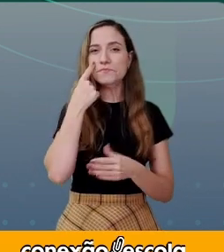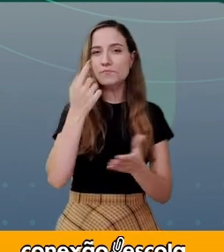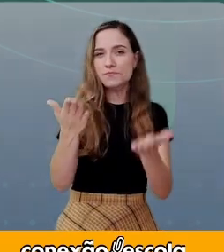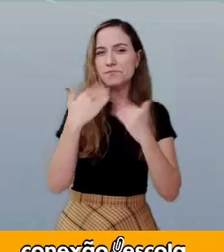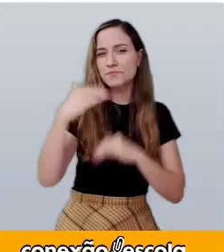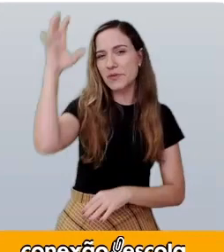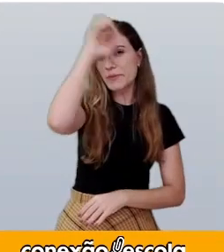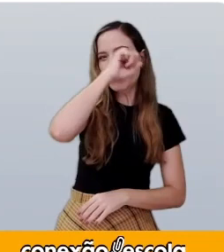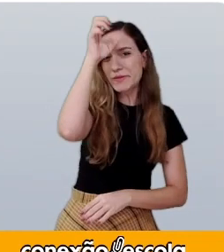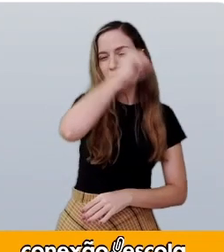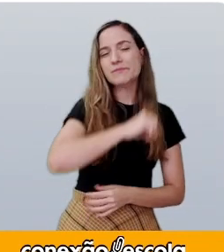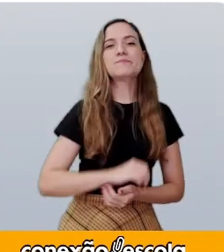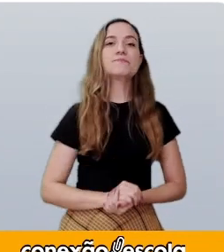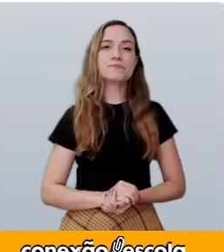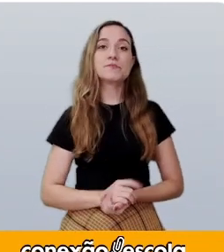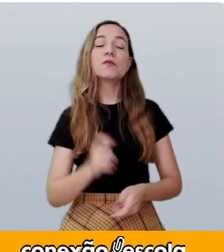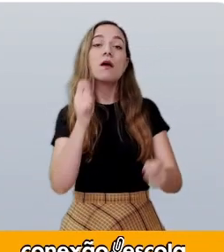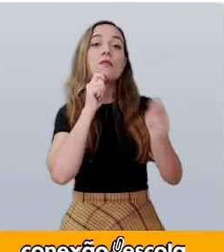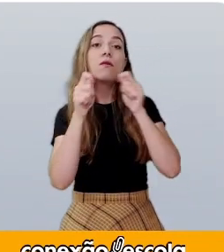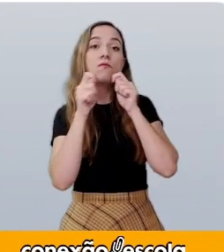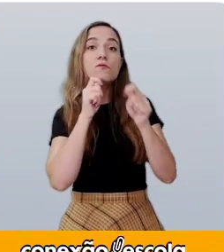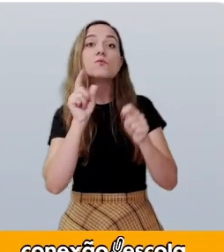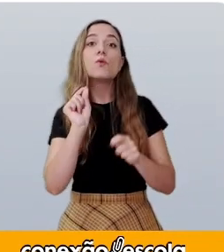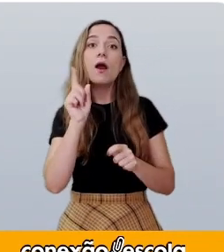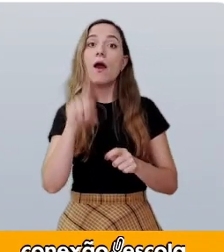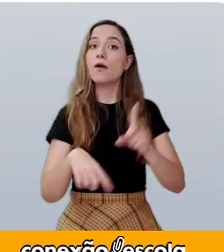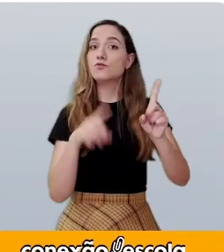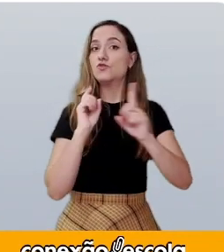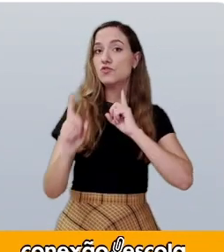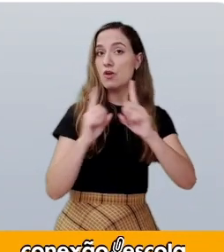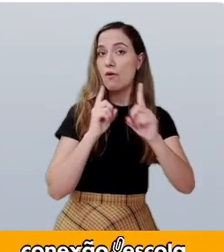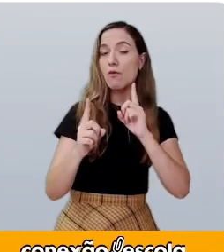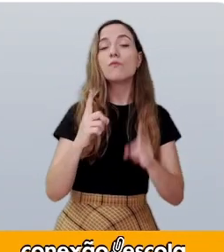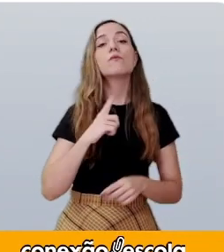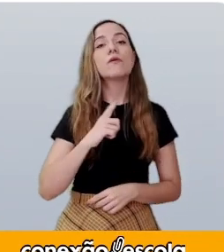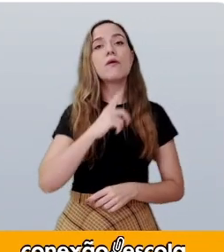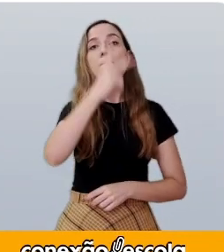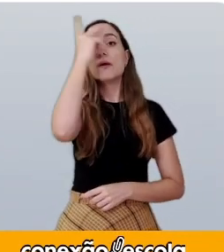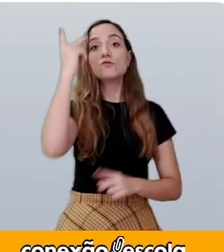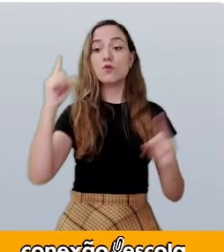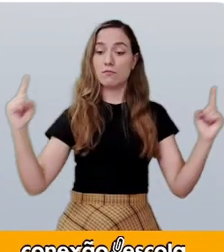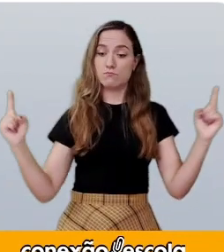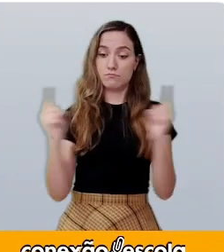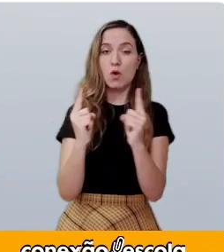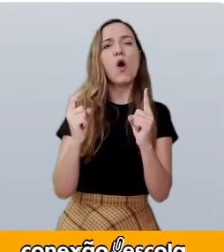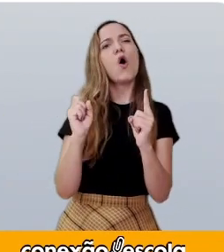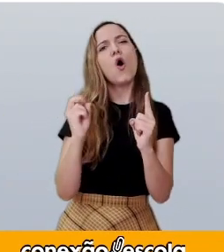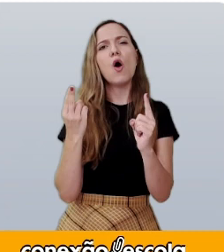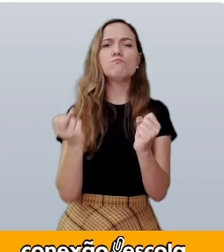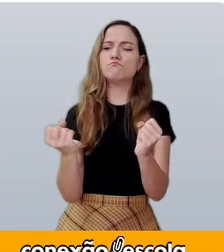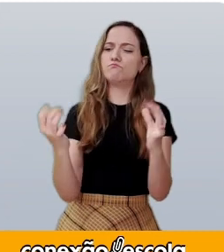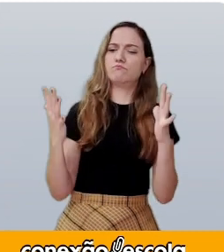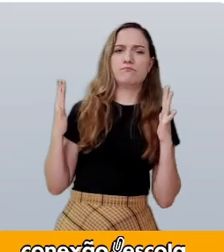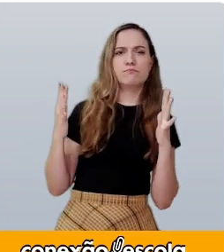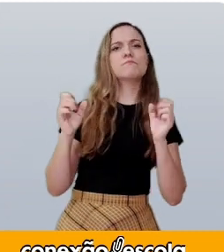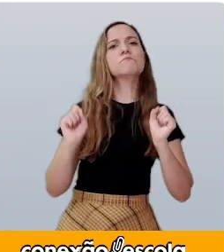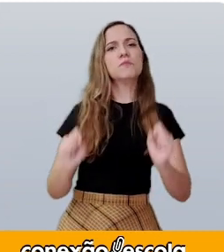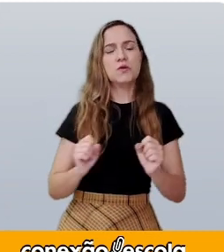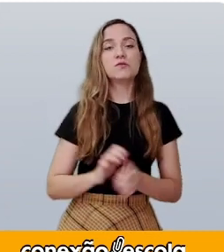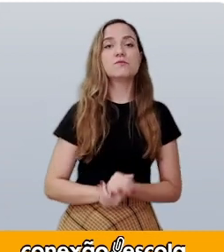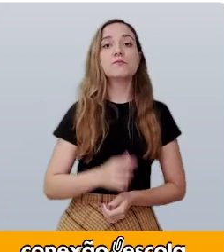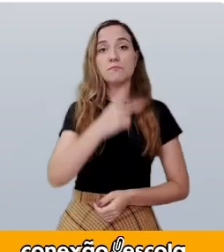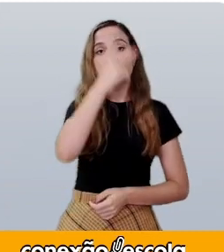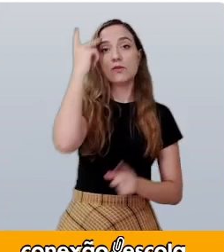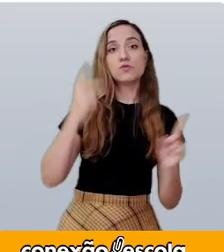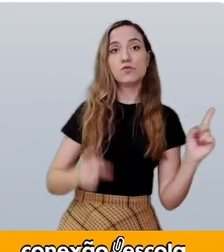A entrevista é um diálogo entre duas ou mais pessoas, o